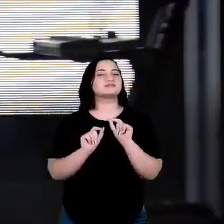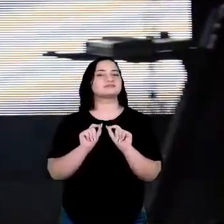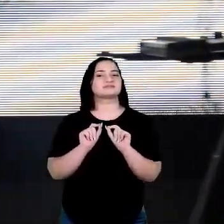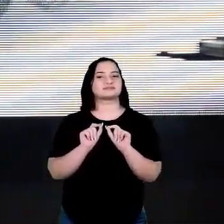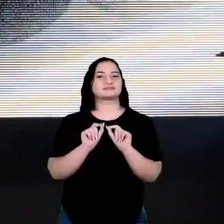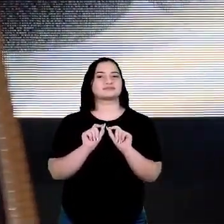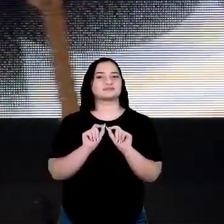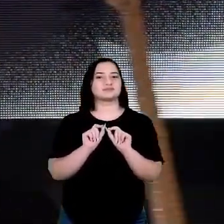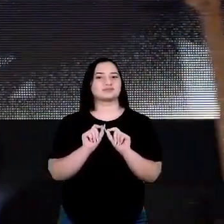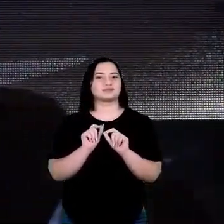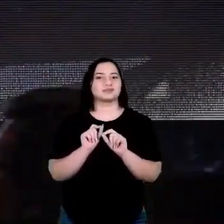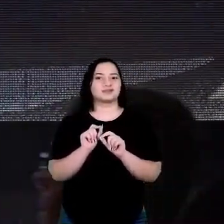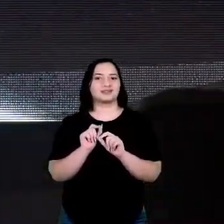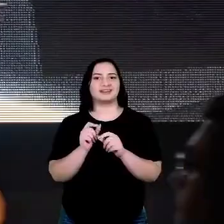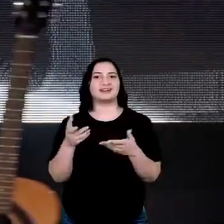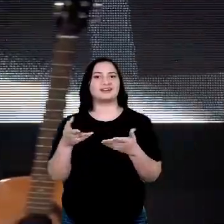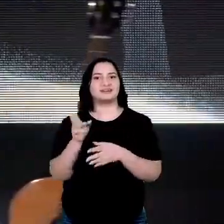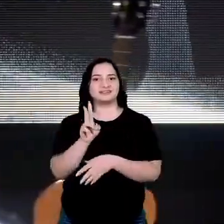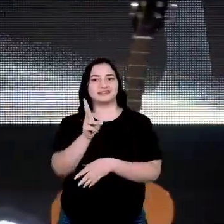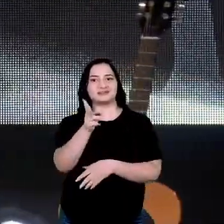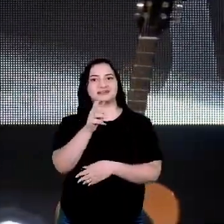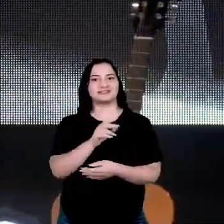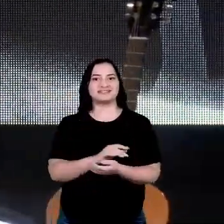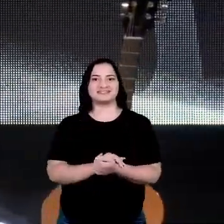de uma vez por todas,